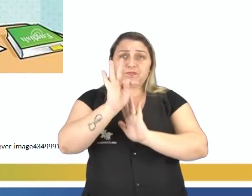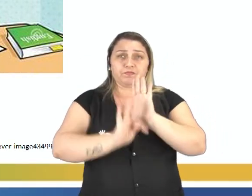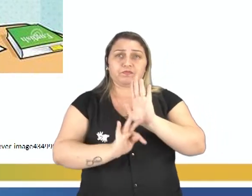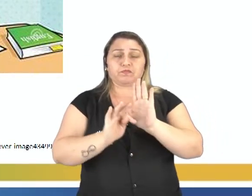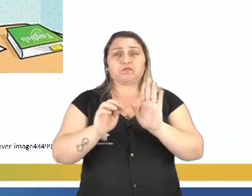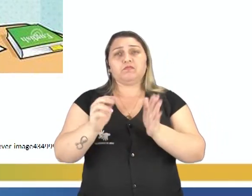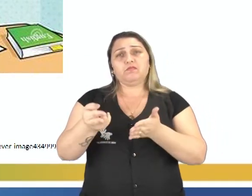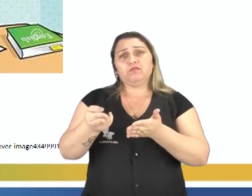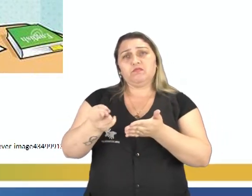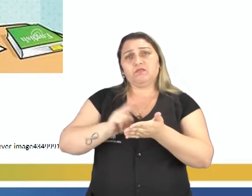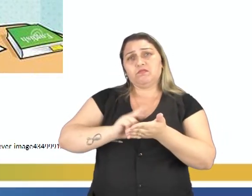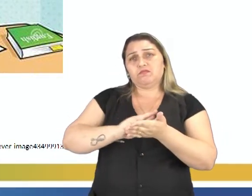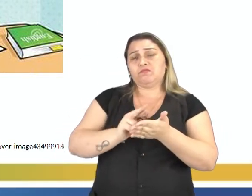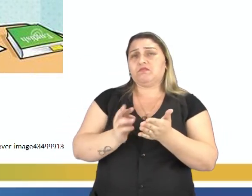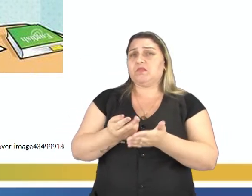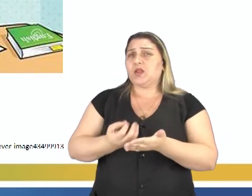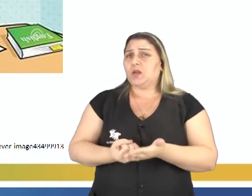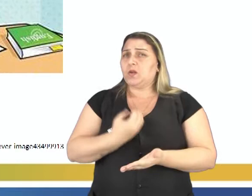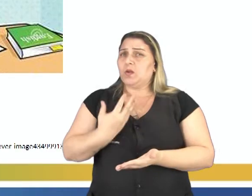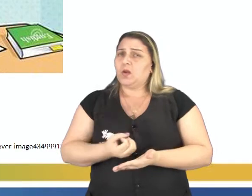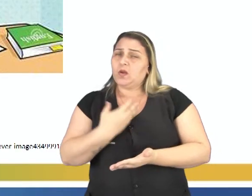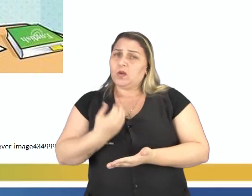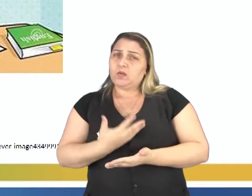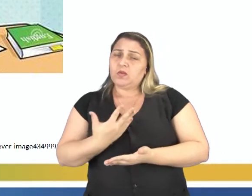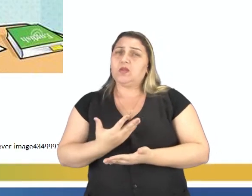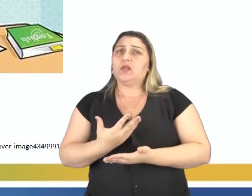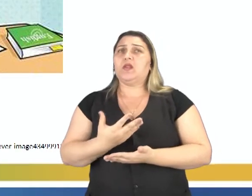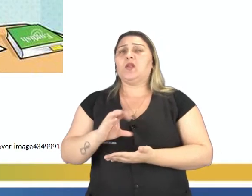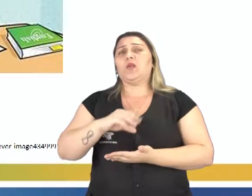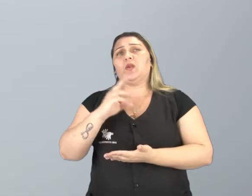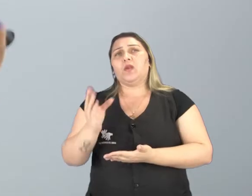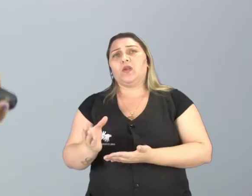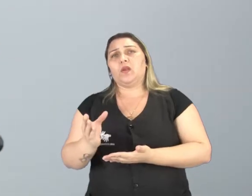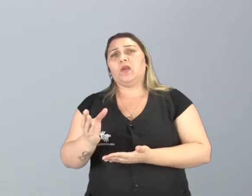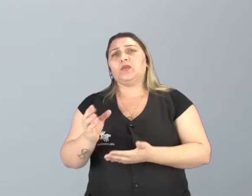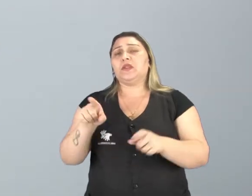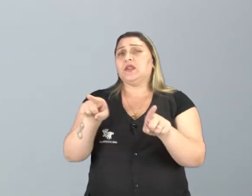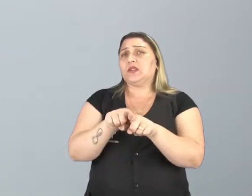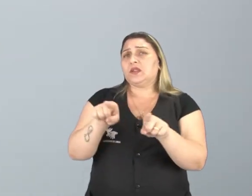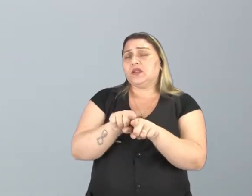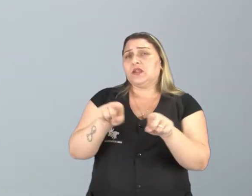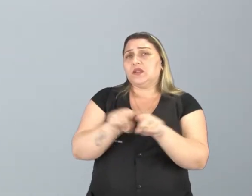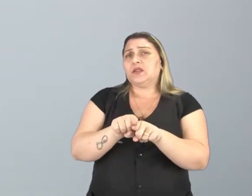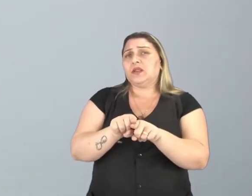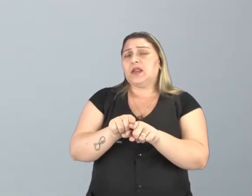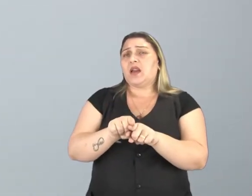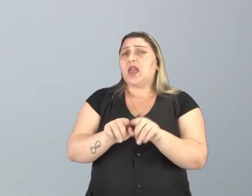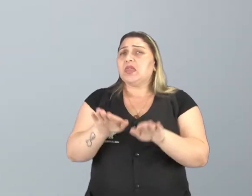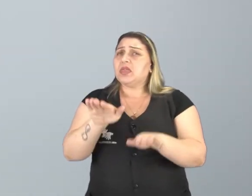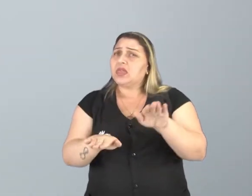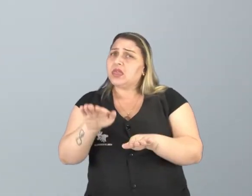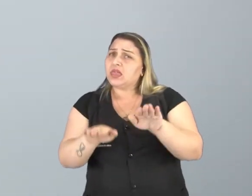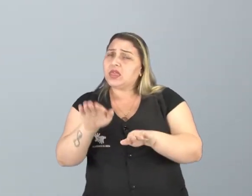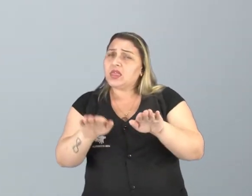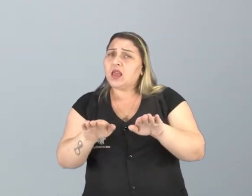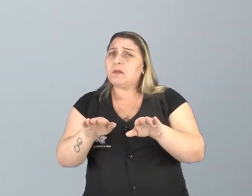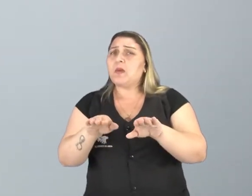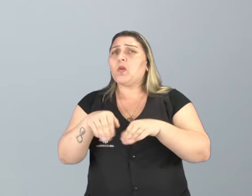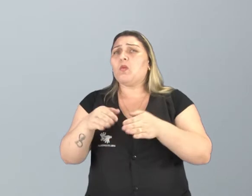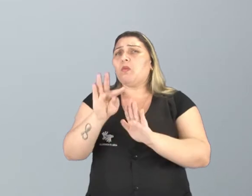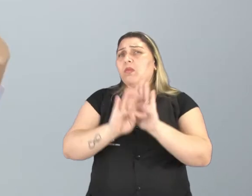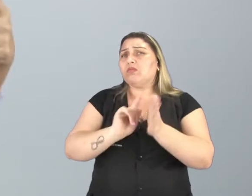textual, seja de um jornal, seja de um poema, de um caos ou até mesmo do artigo de opinião, eu tenho que levar